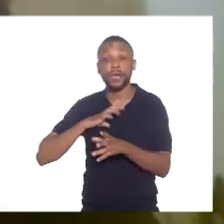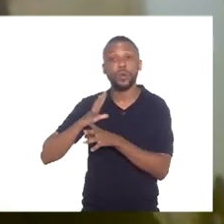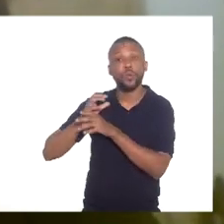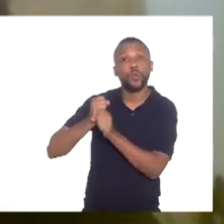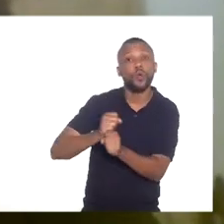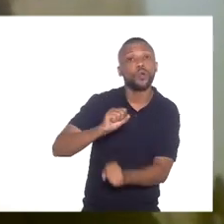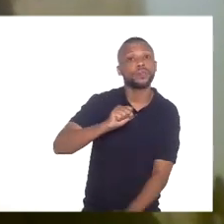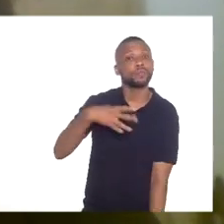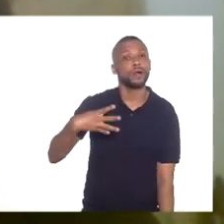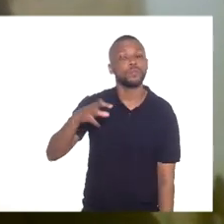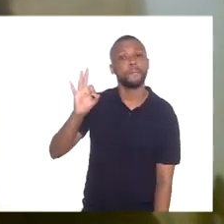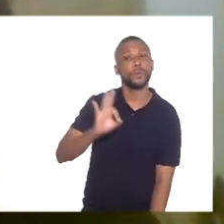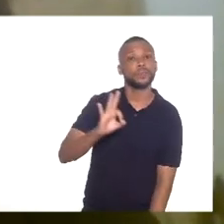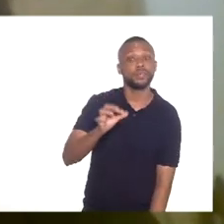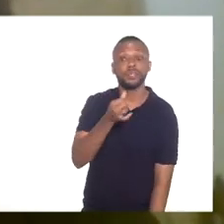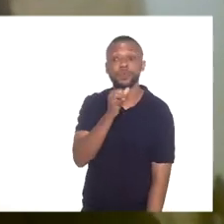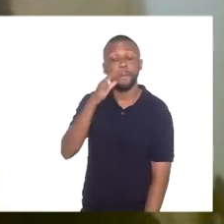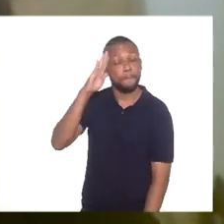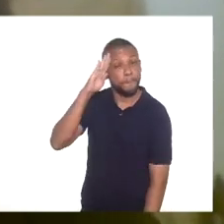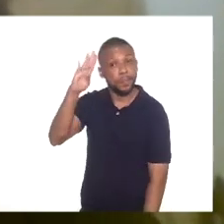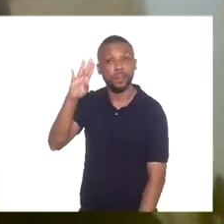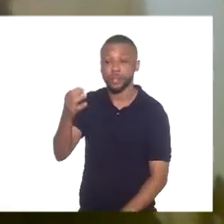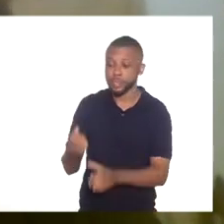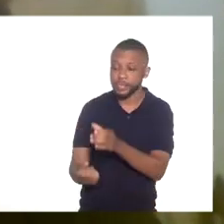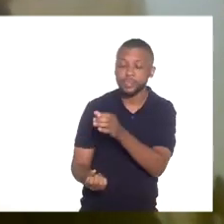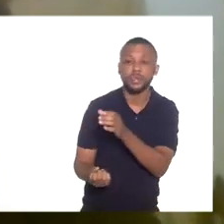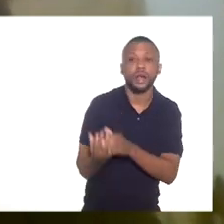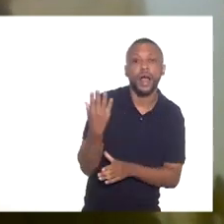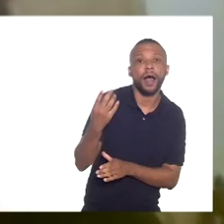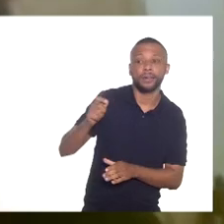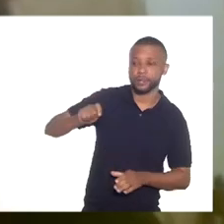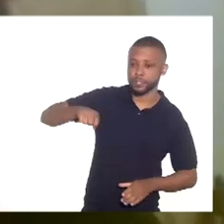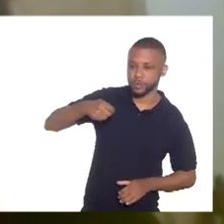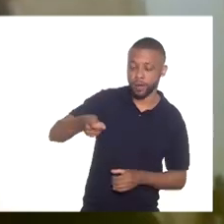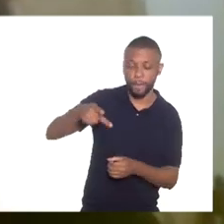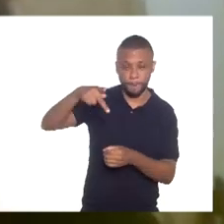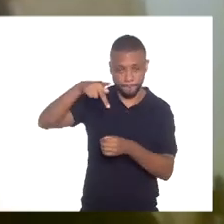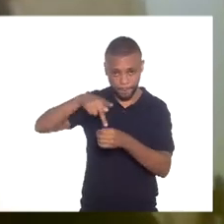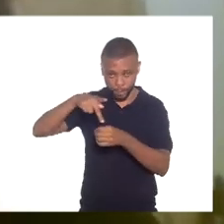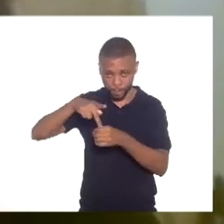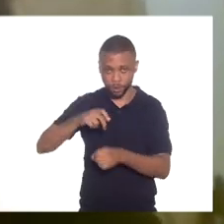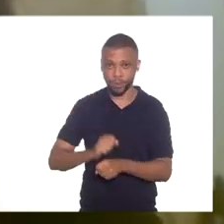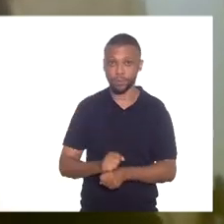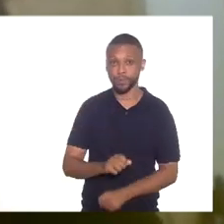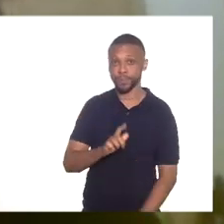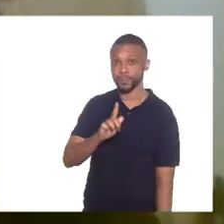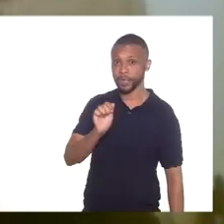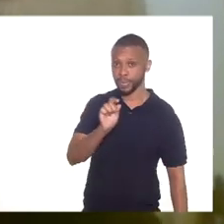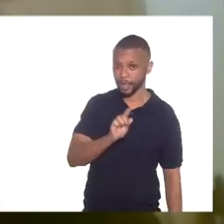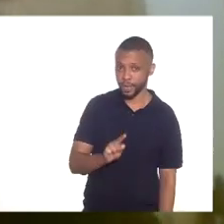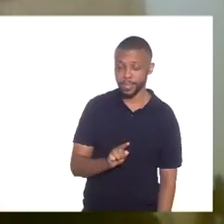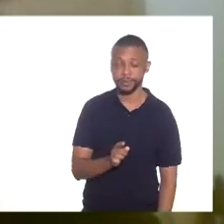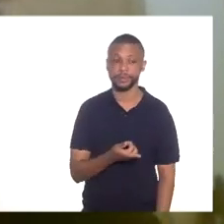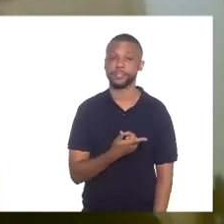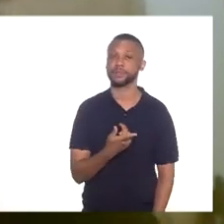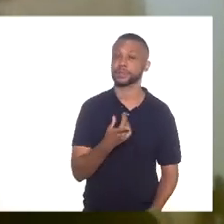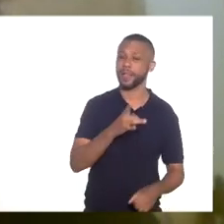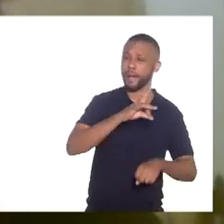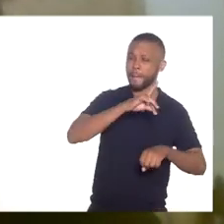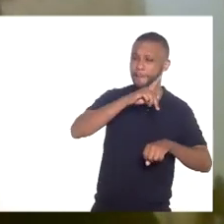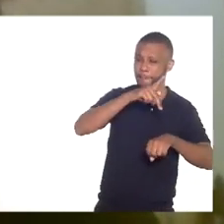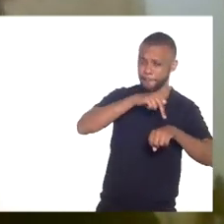84% de energia primária gerada por petróleo, gás e carvão. Então, embora